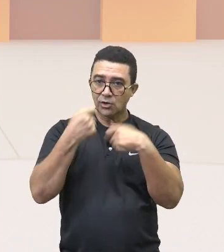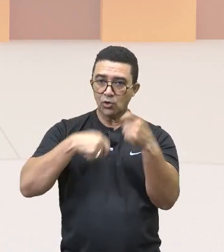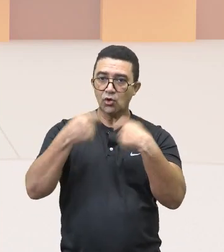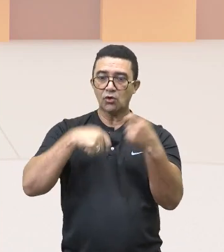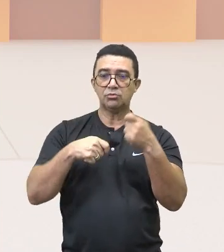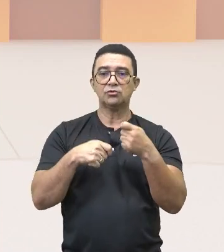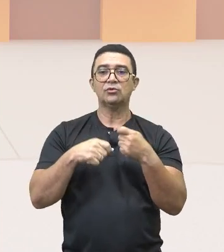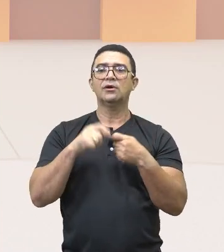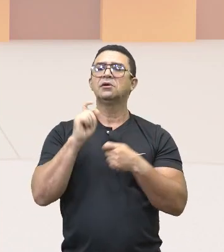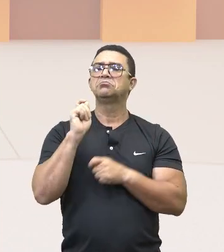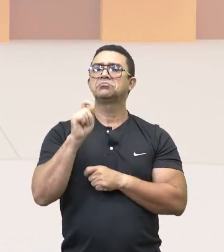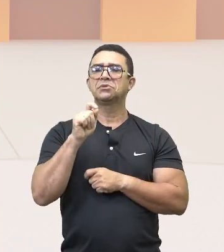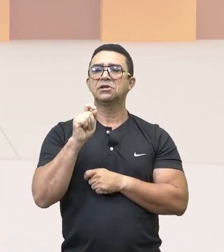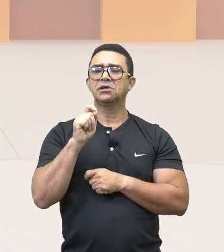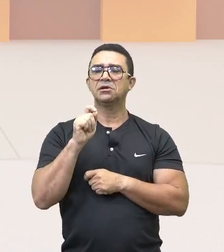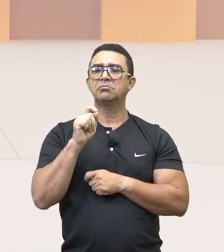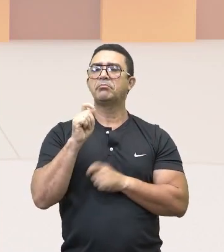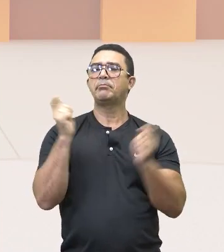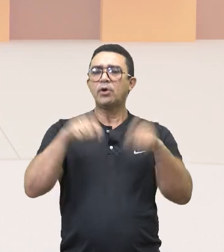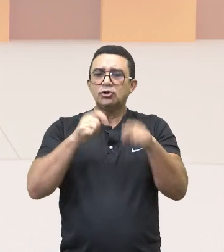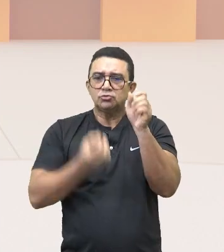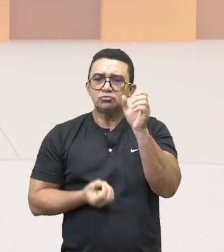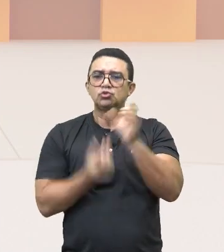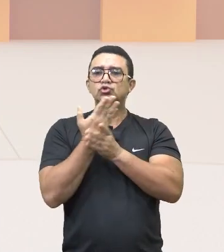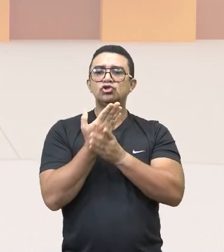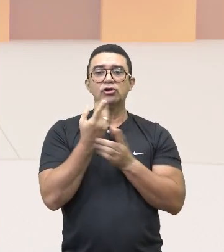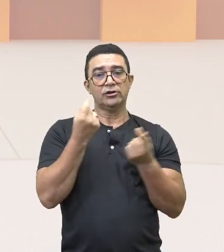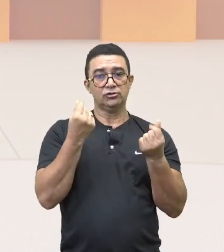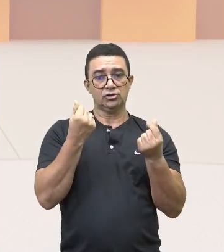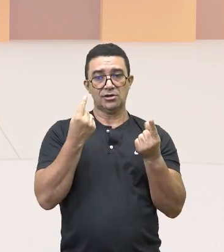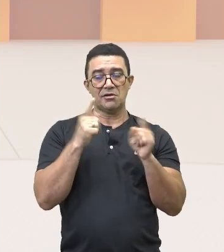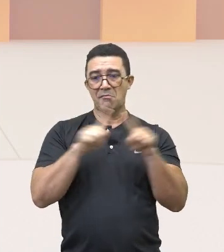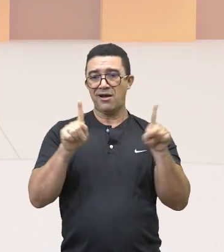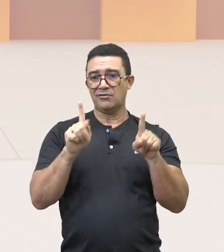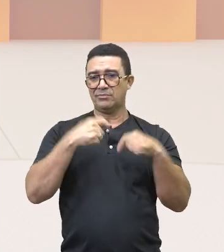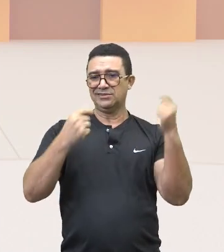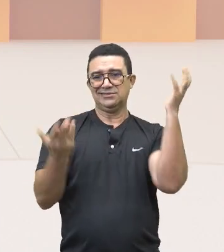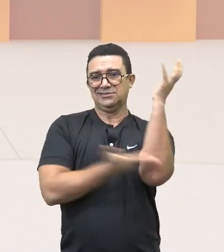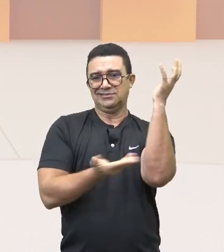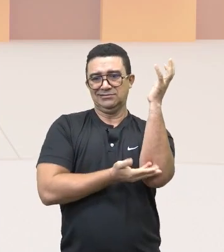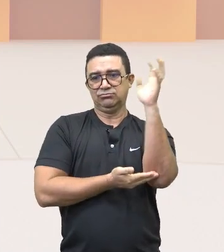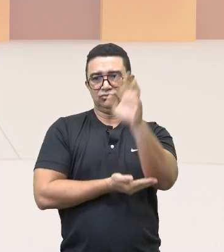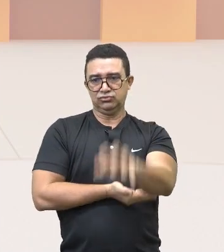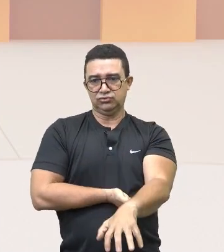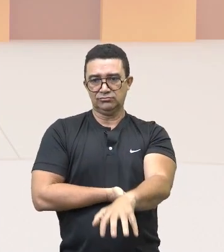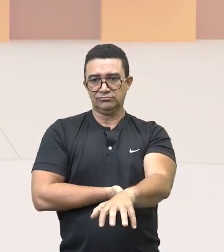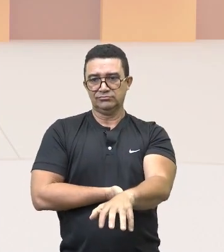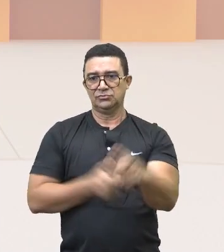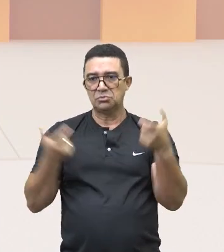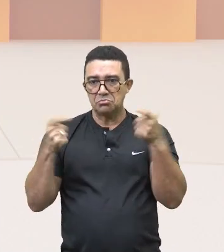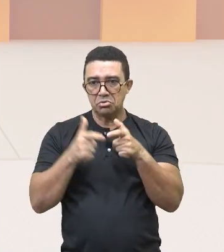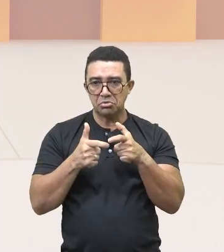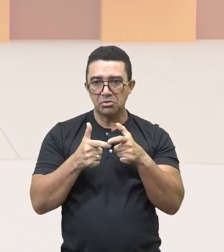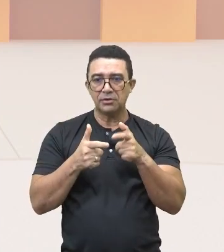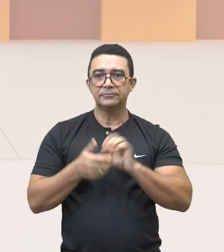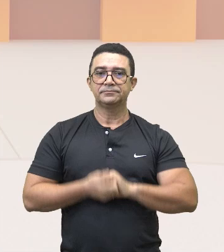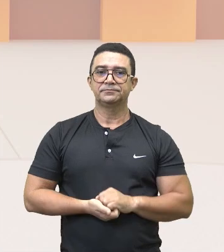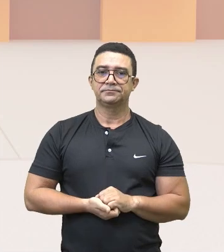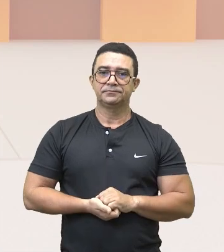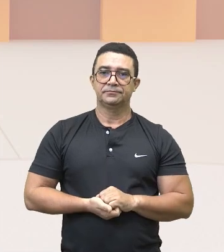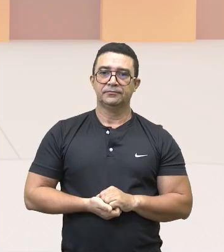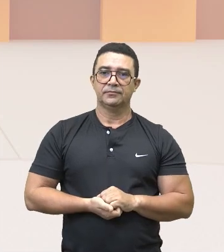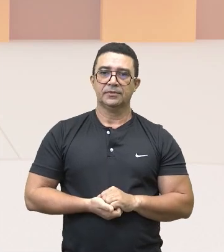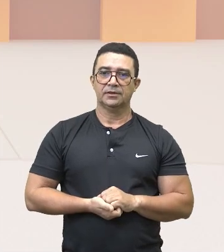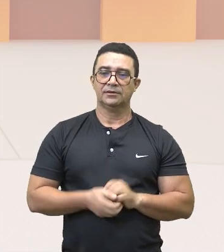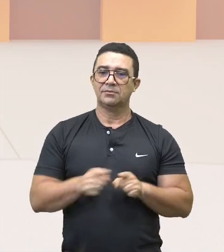que possam gerar dinheiro, mas sem acabar com a floresta, né? Outra, na próxima tela tem o zoneamento